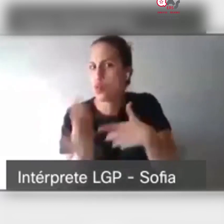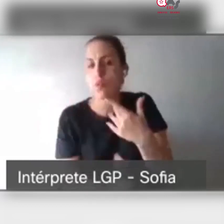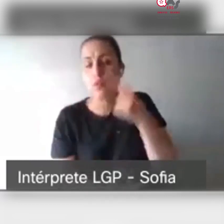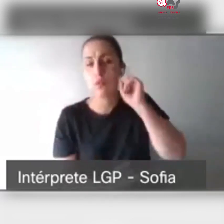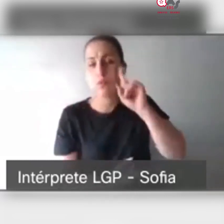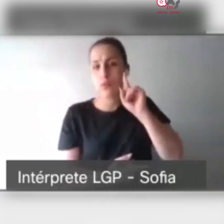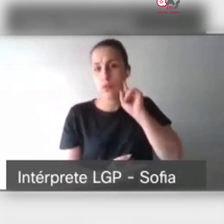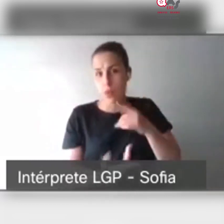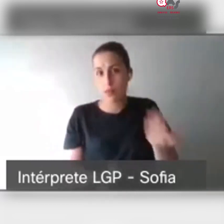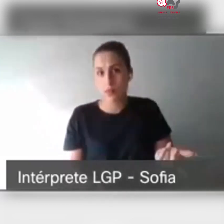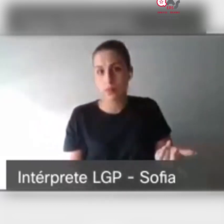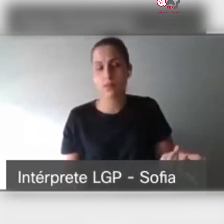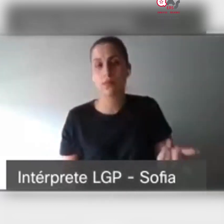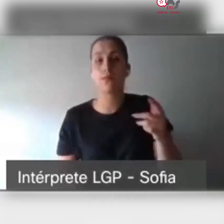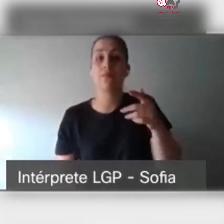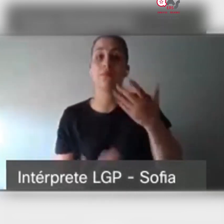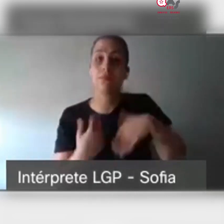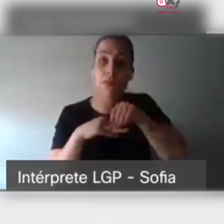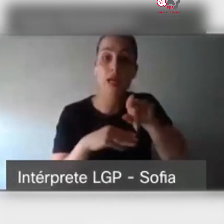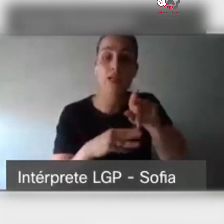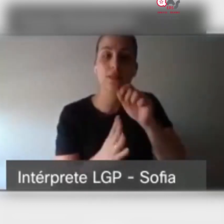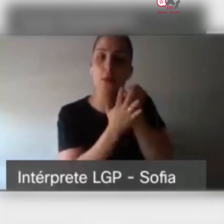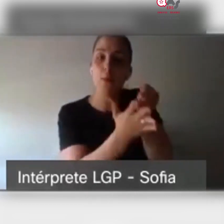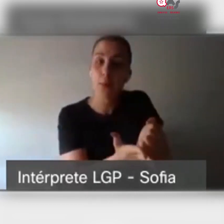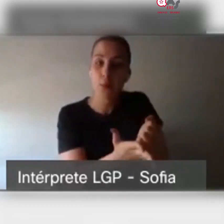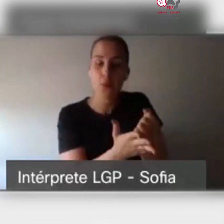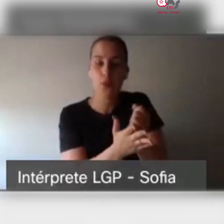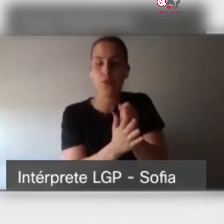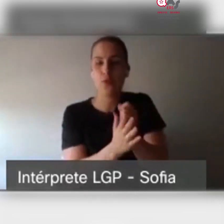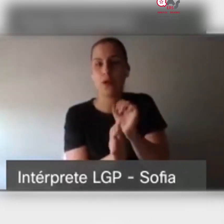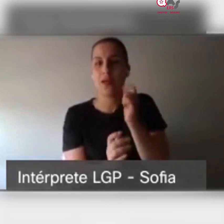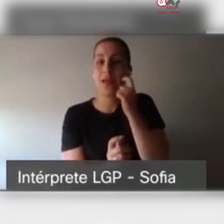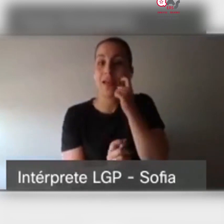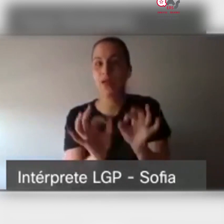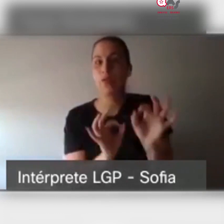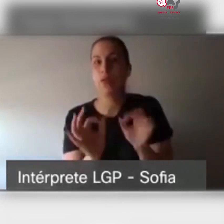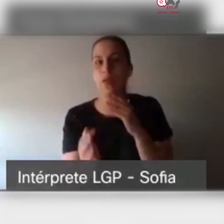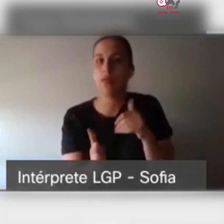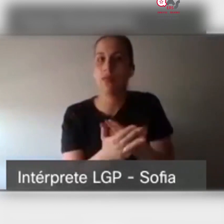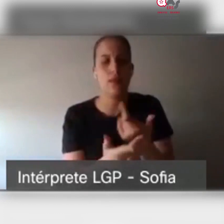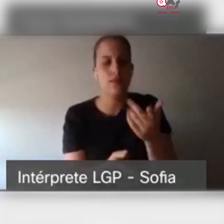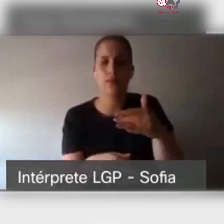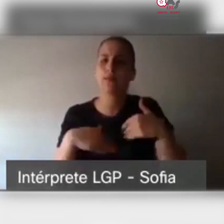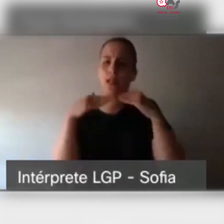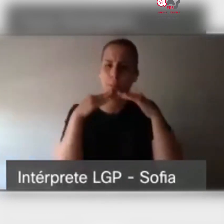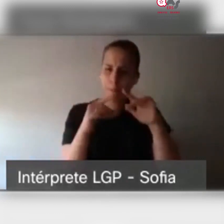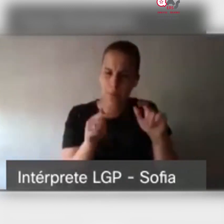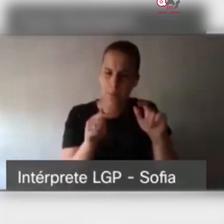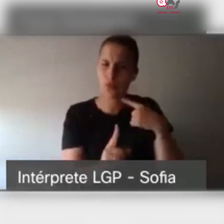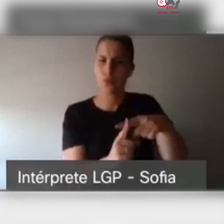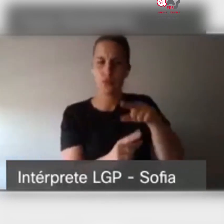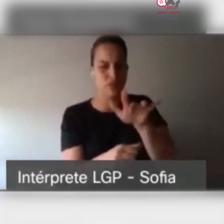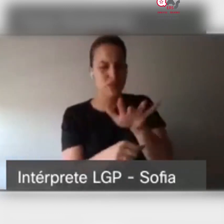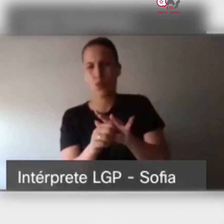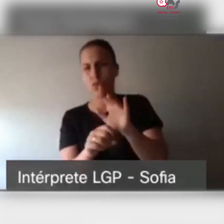para além, naturalmente, do apoio que pode dar à prestação de cuidados. E, portanto, isso também acontece nos internamentos e numa série de outros